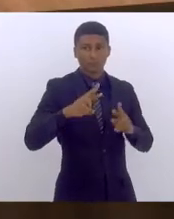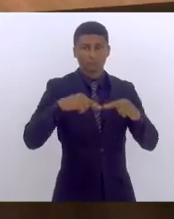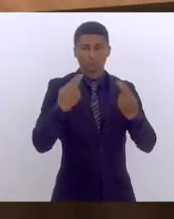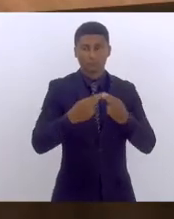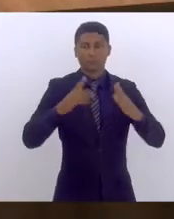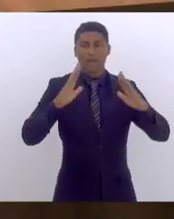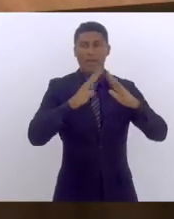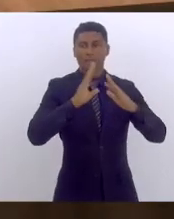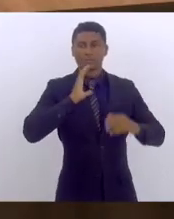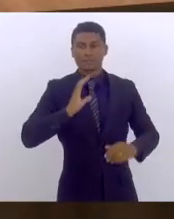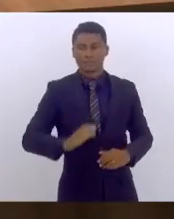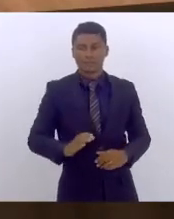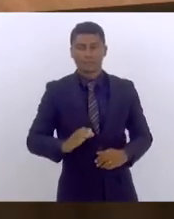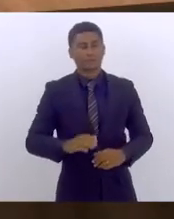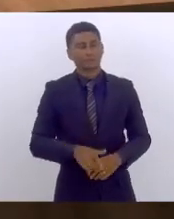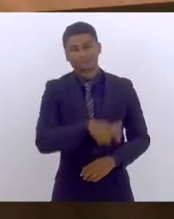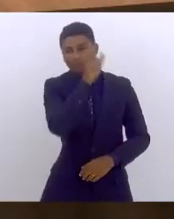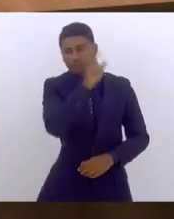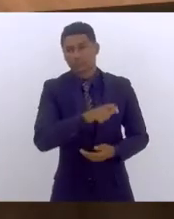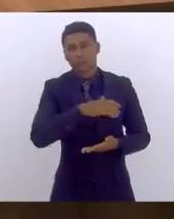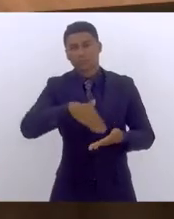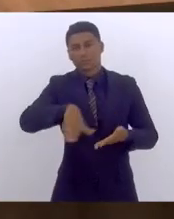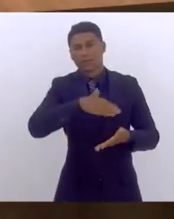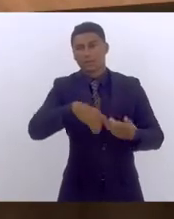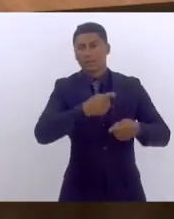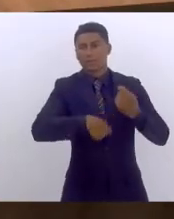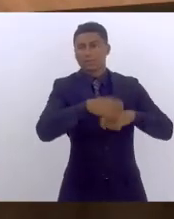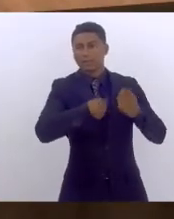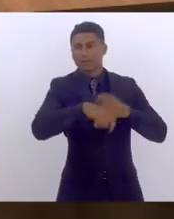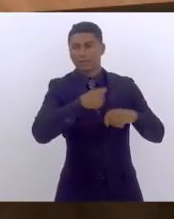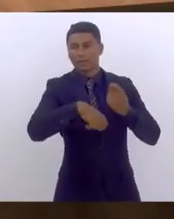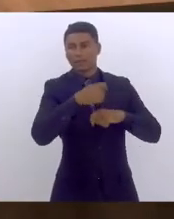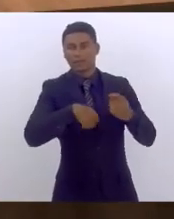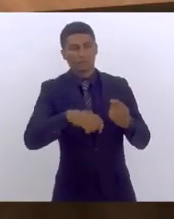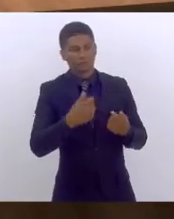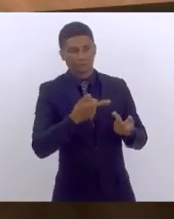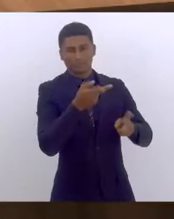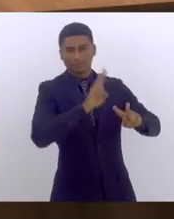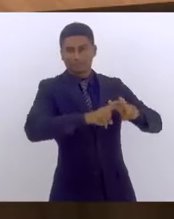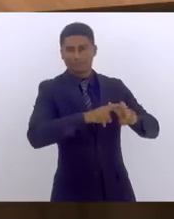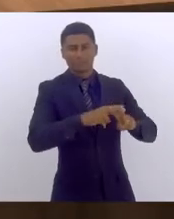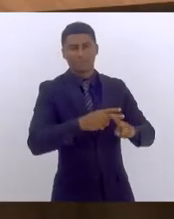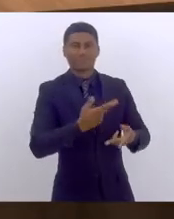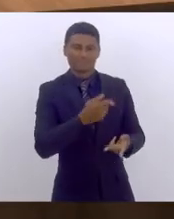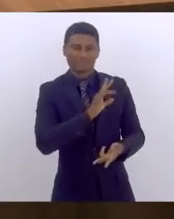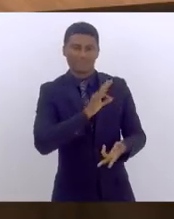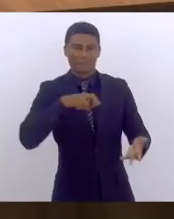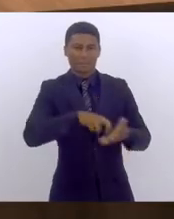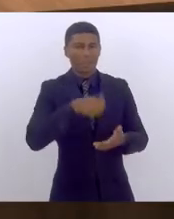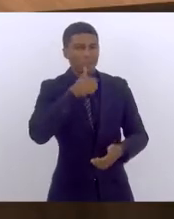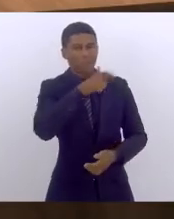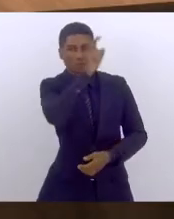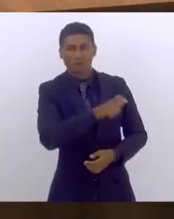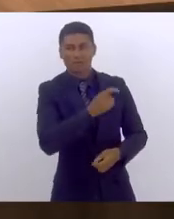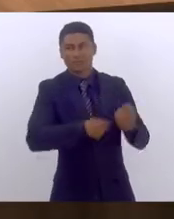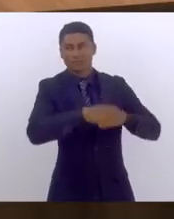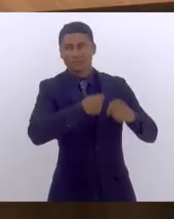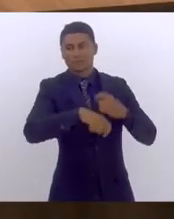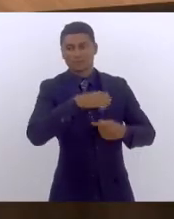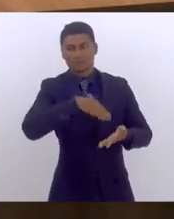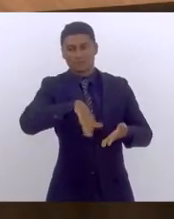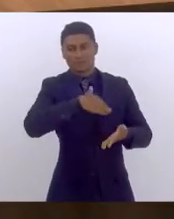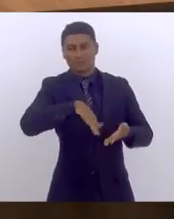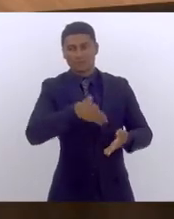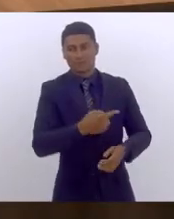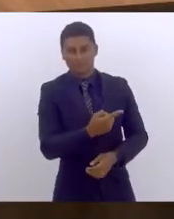Civil com a secretária de Administração Penitenciária, a secretária da Polícia Penal, para que possamos, ainda